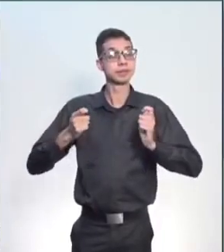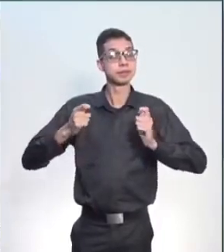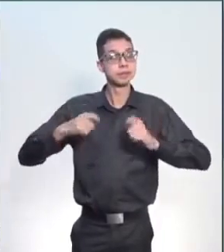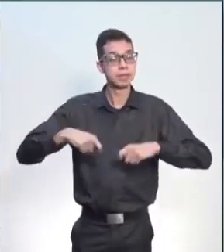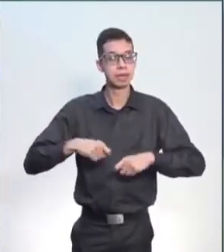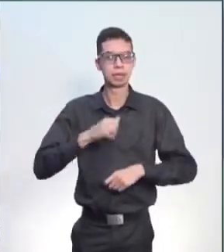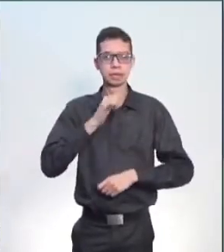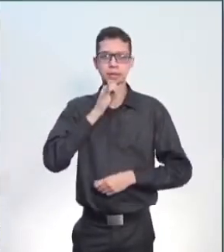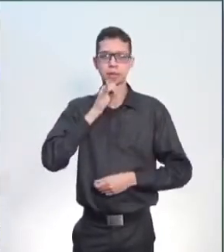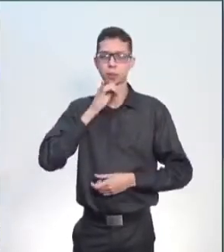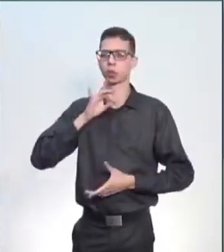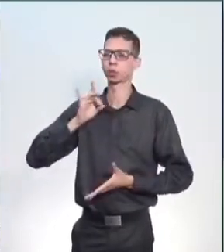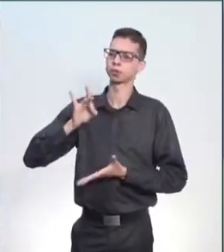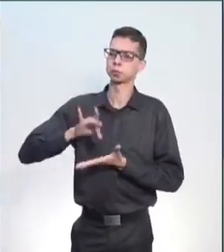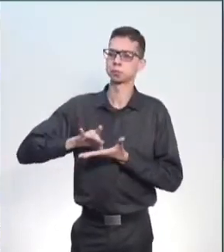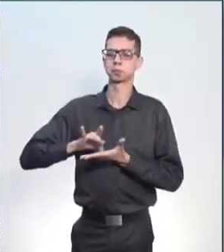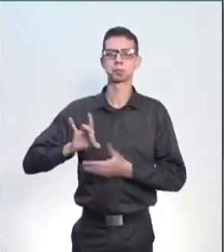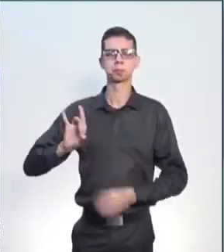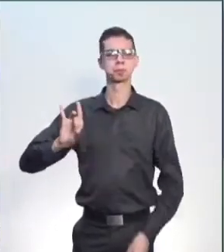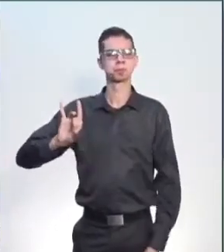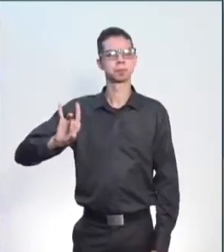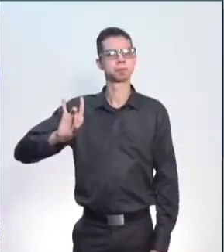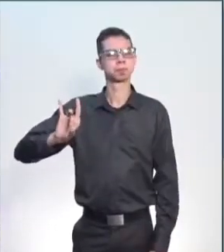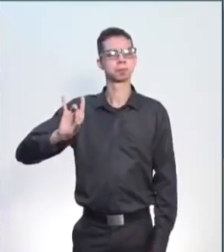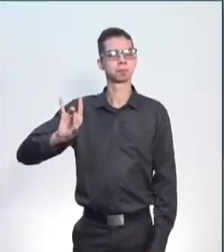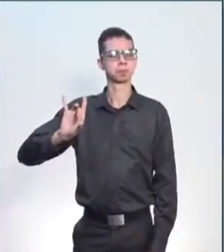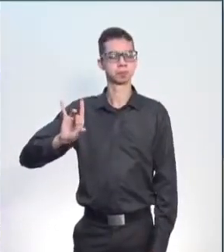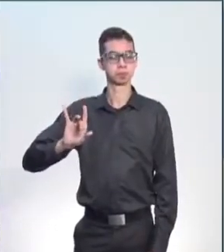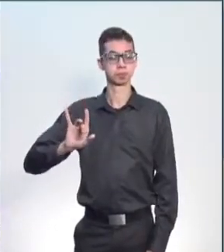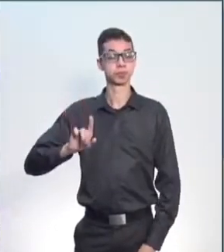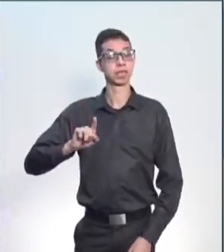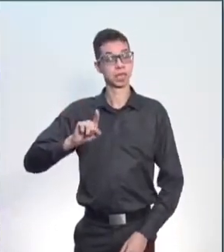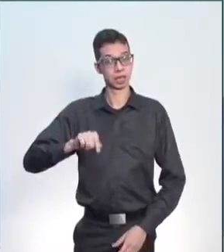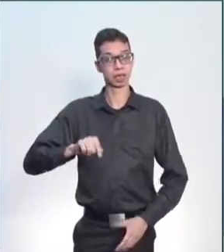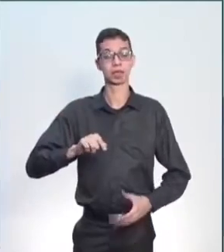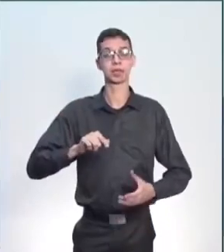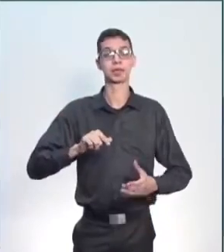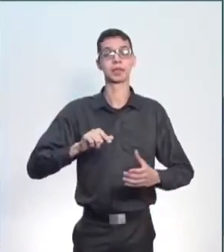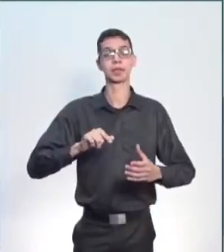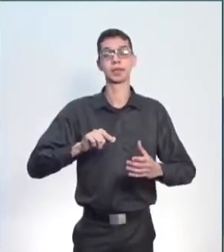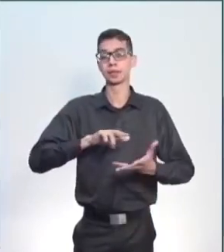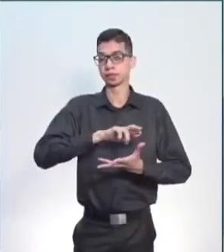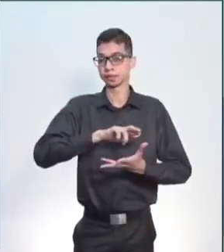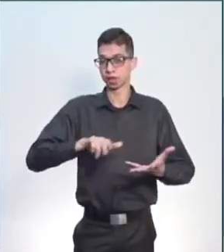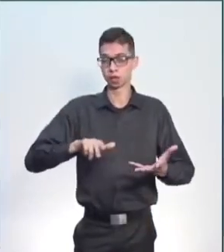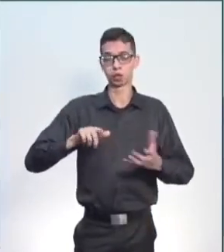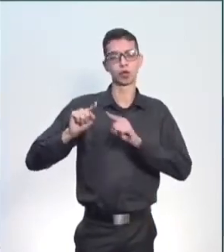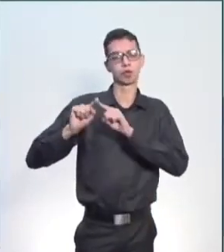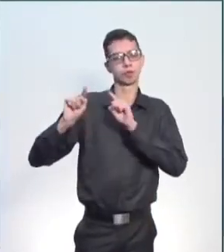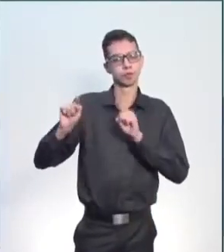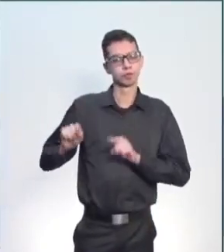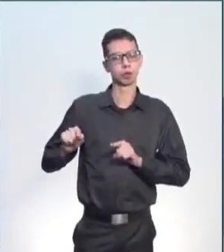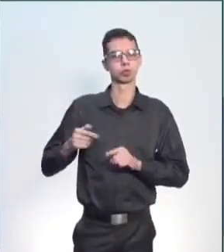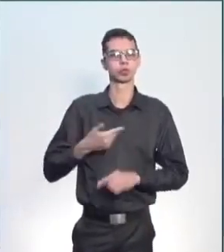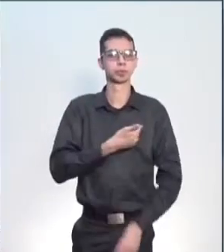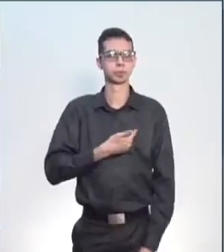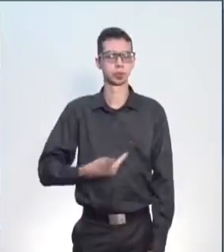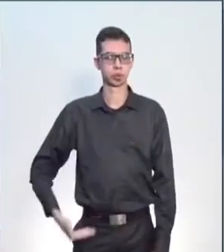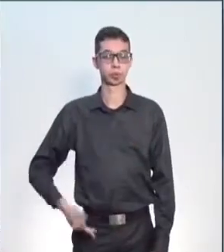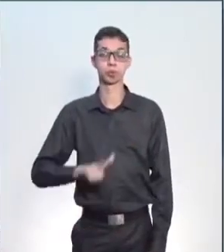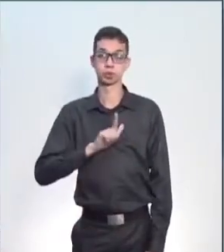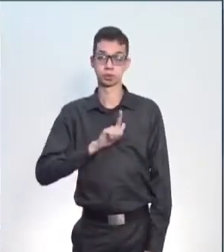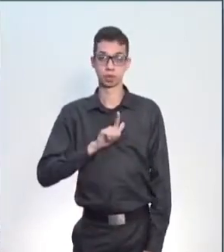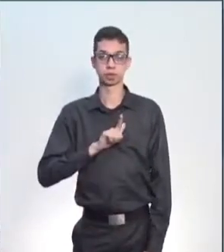nessa legitimidade do Estado, né? São os serviços públicos. E nós temos funcionários públicos. E aí você